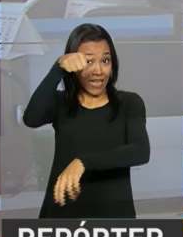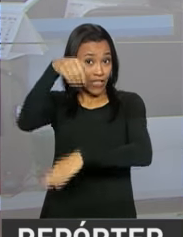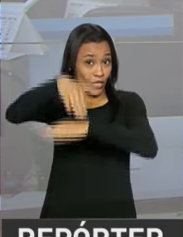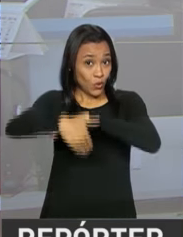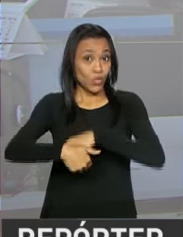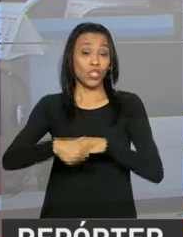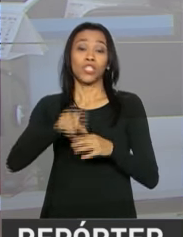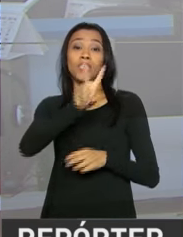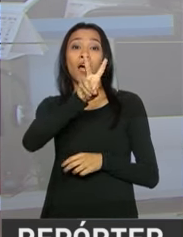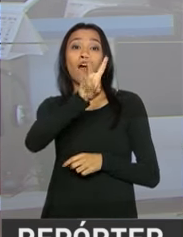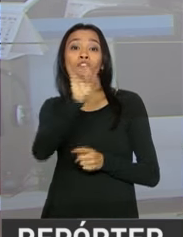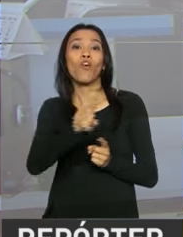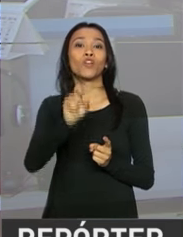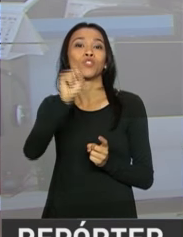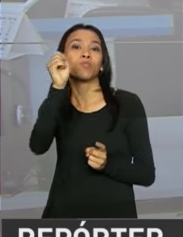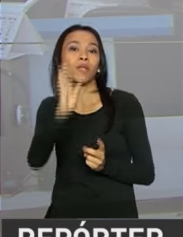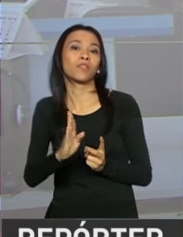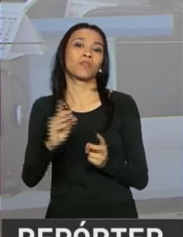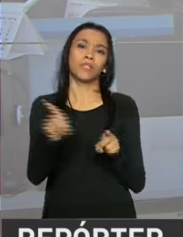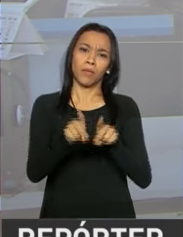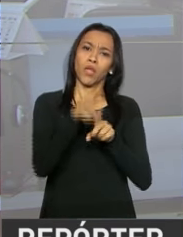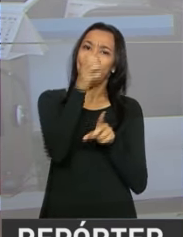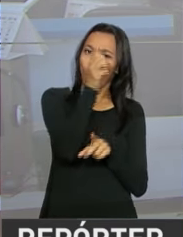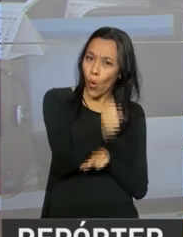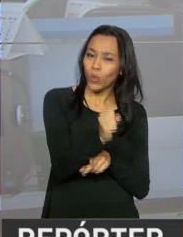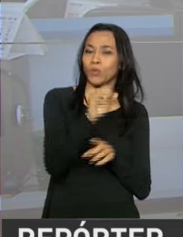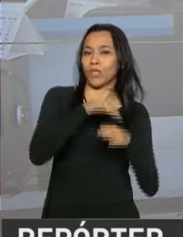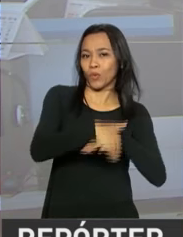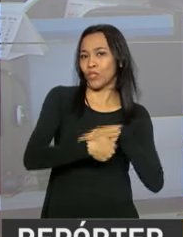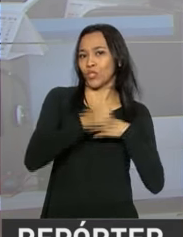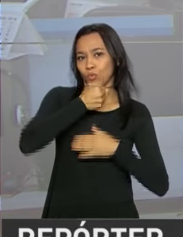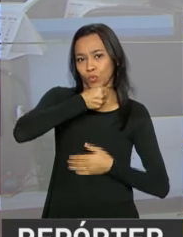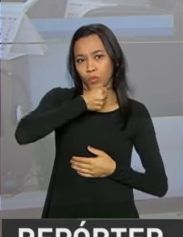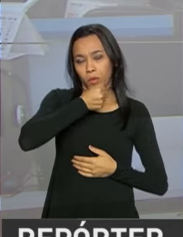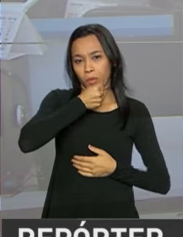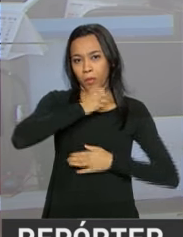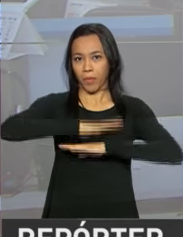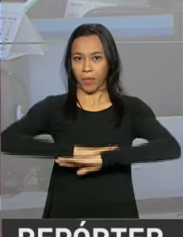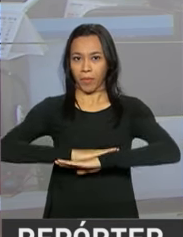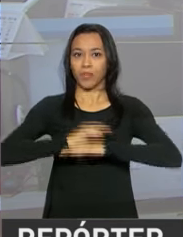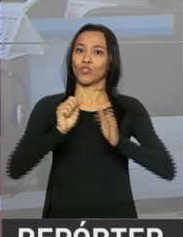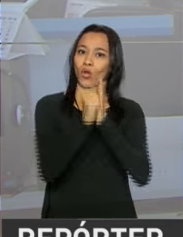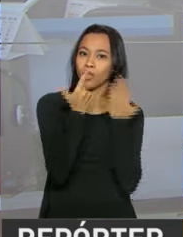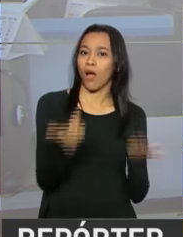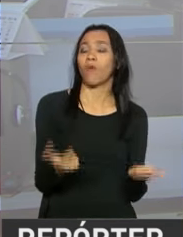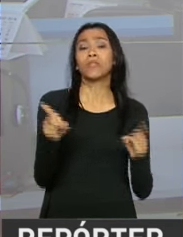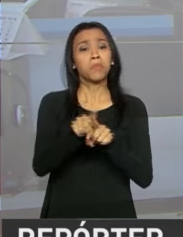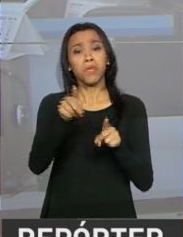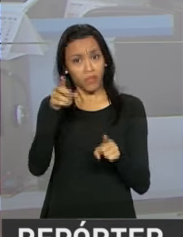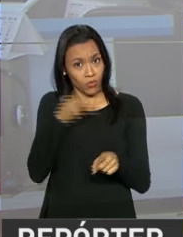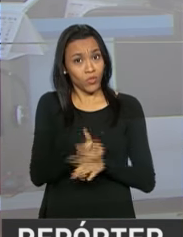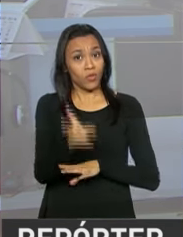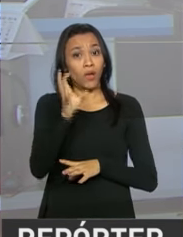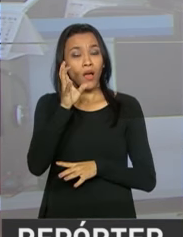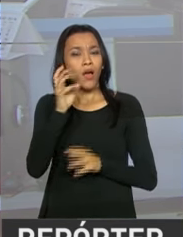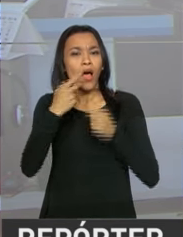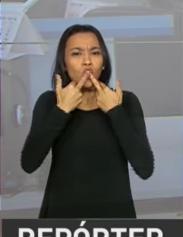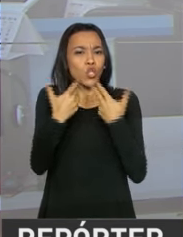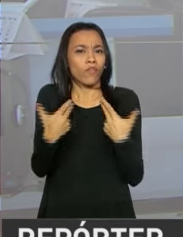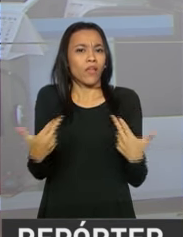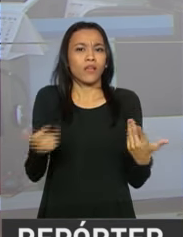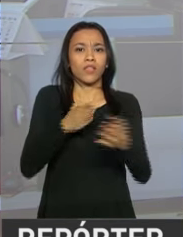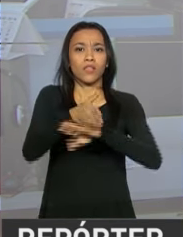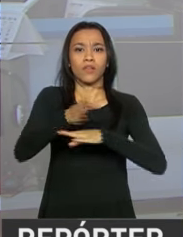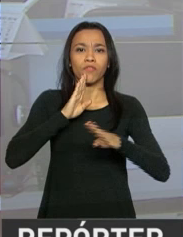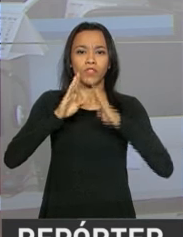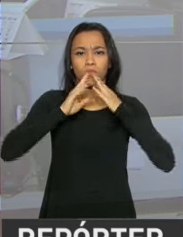do Brasil e também às 8 da noite no Jornal NBR. Não deixe de acompanhar ainda as novidades do governo federal em nossas